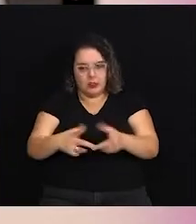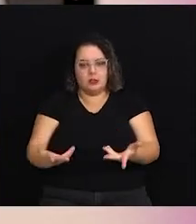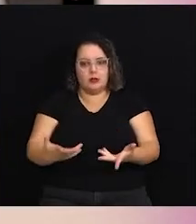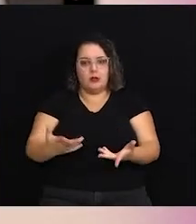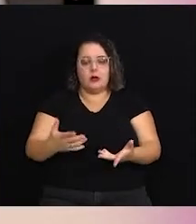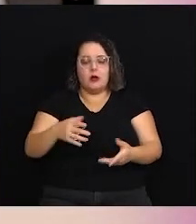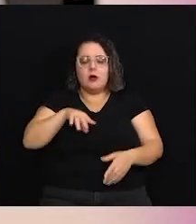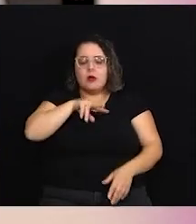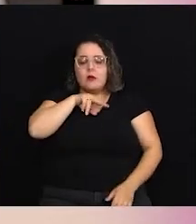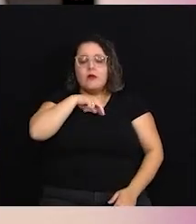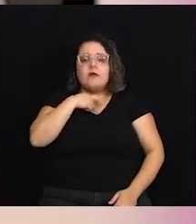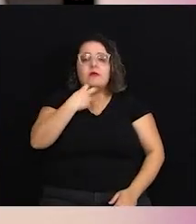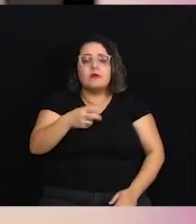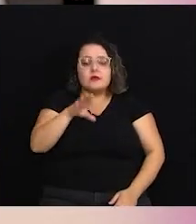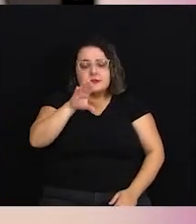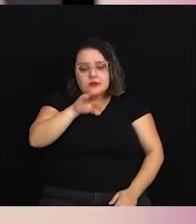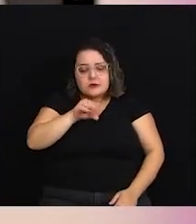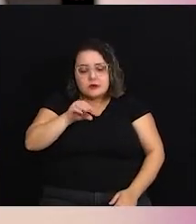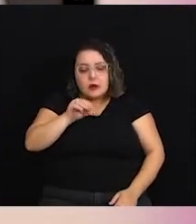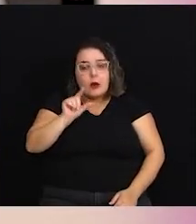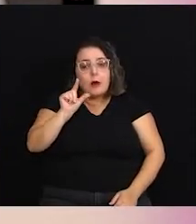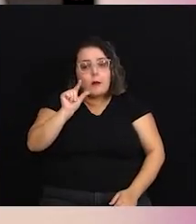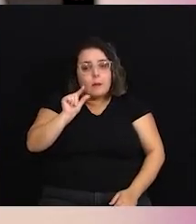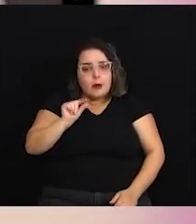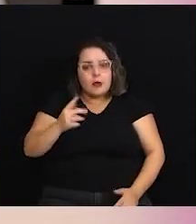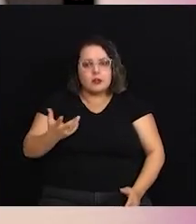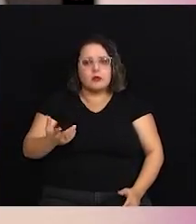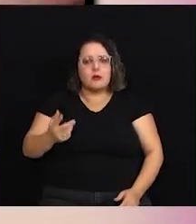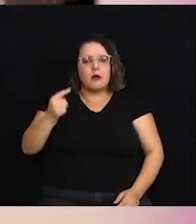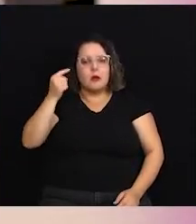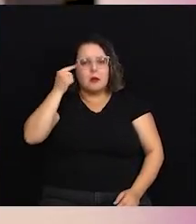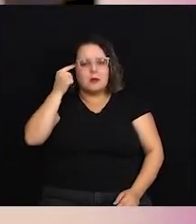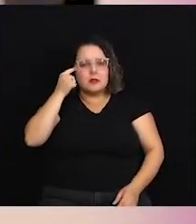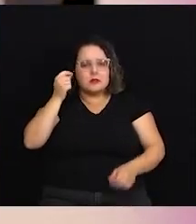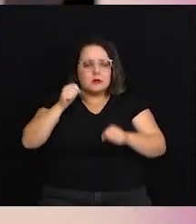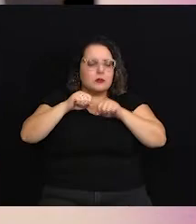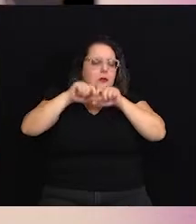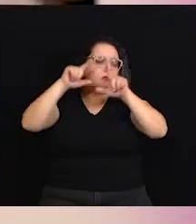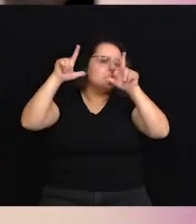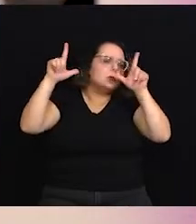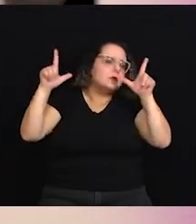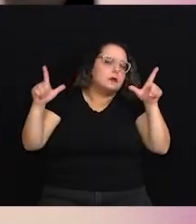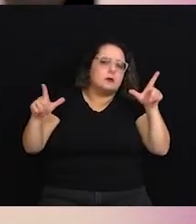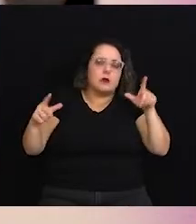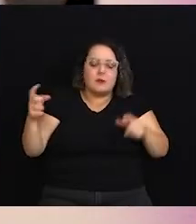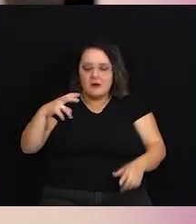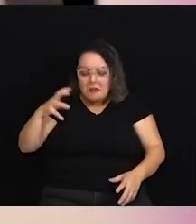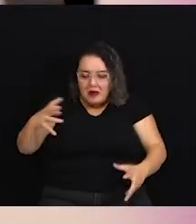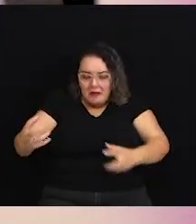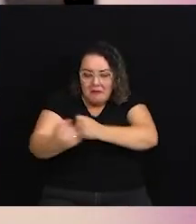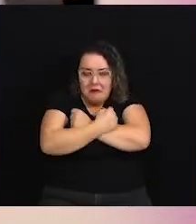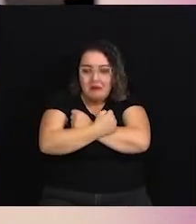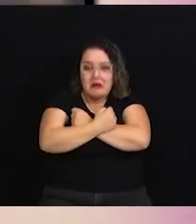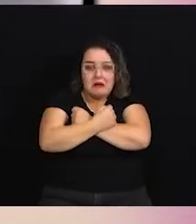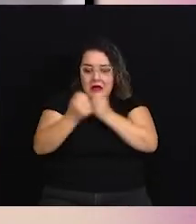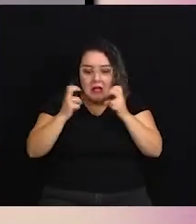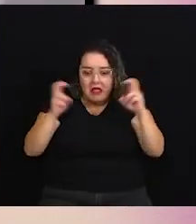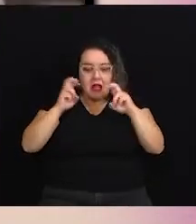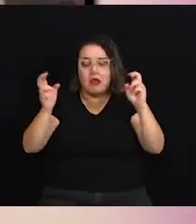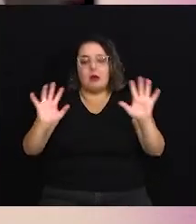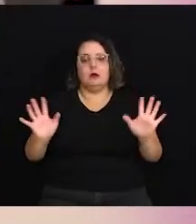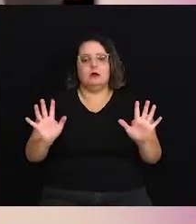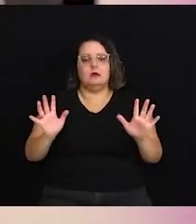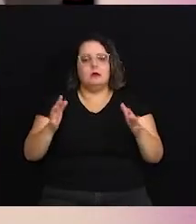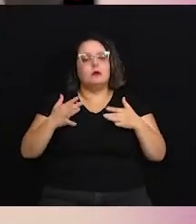porque aquela coisa analogia Imagine você tá acordando de manhã e alguém tá em cima de você segurando sua